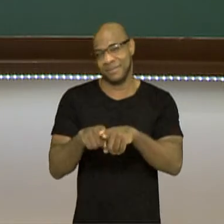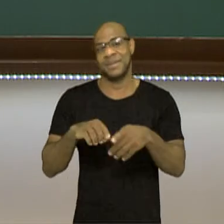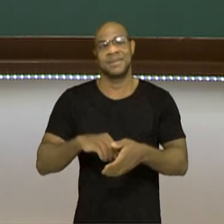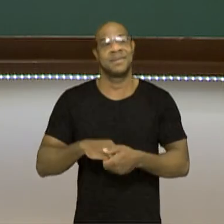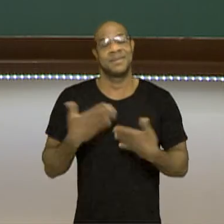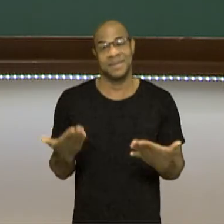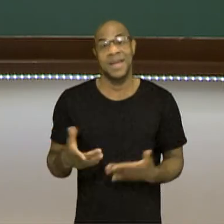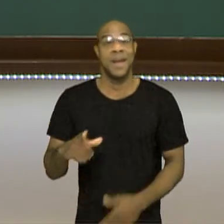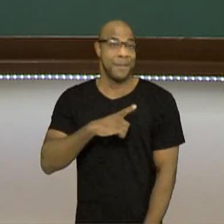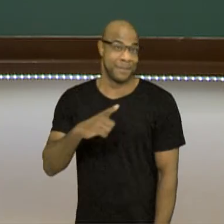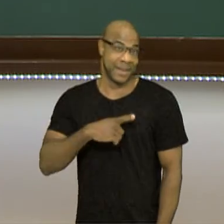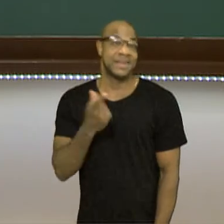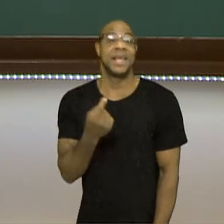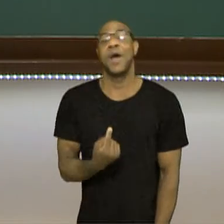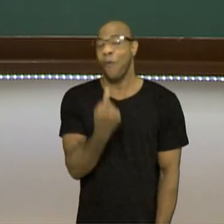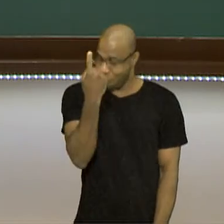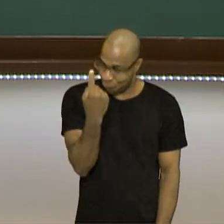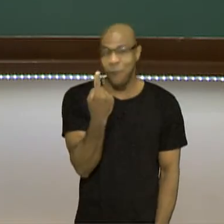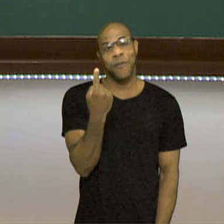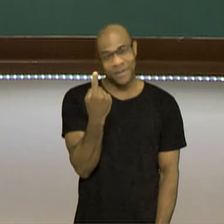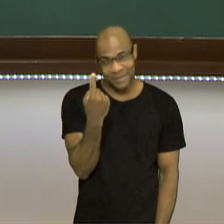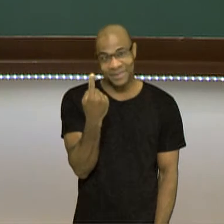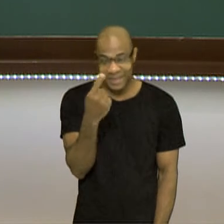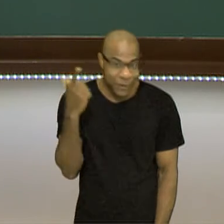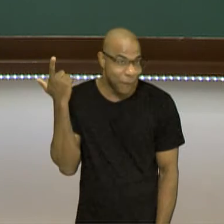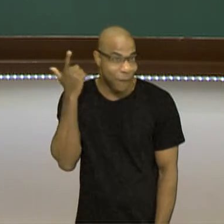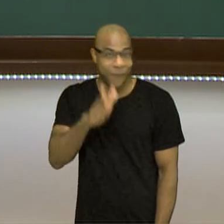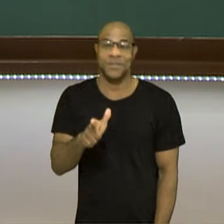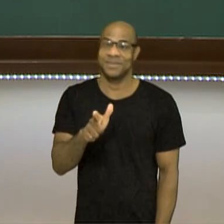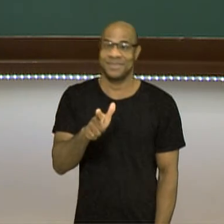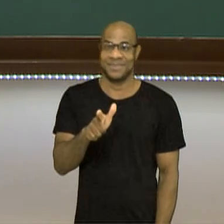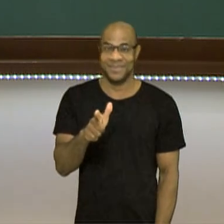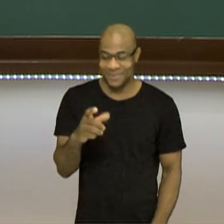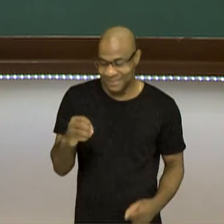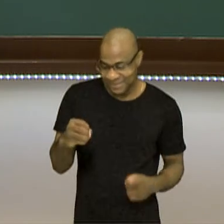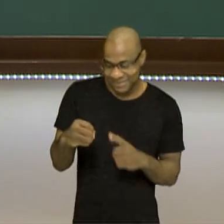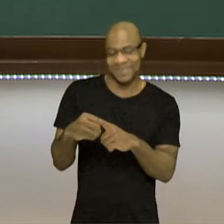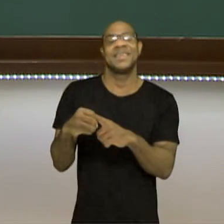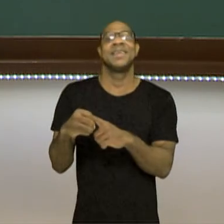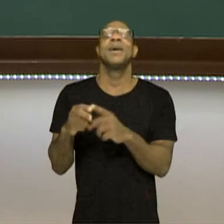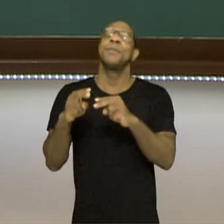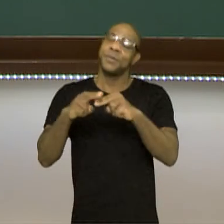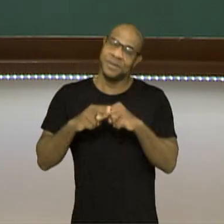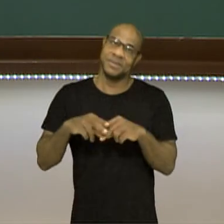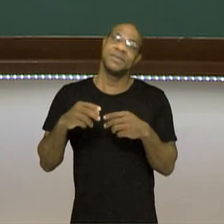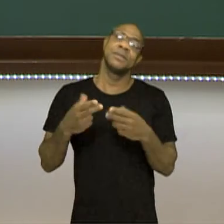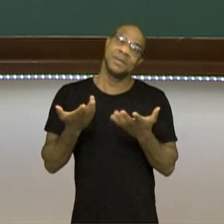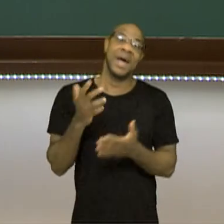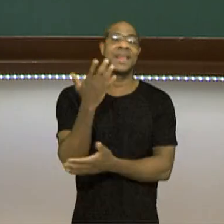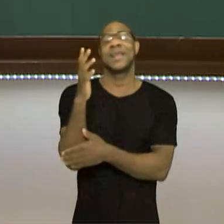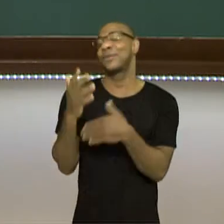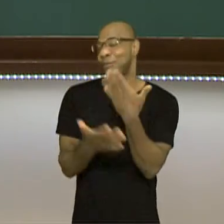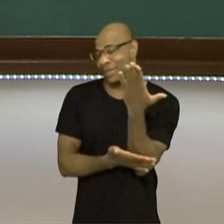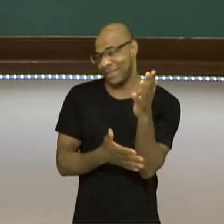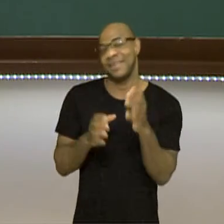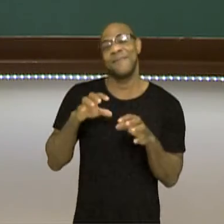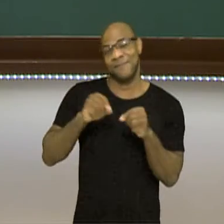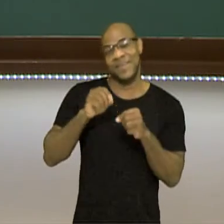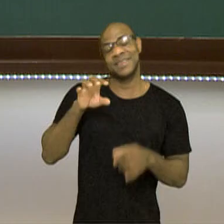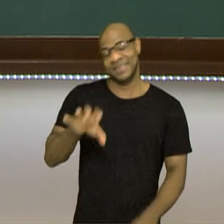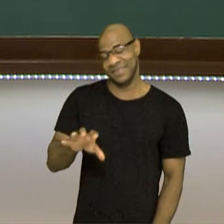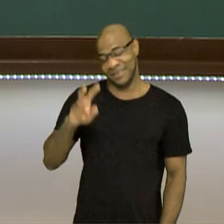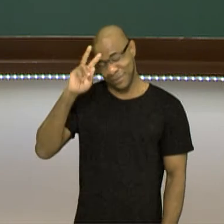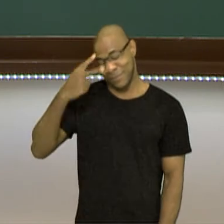menos um chegue lá e aconteça, né, a reprodução humana, é por isso, então, que a natureza humana é desse